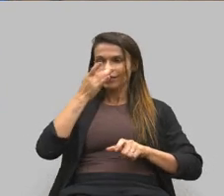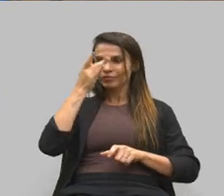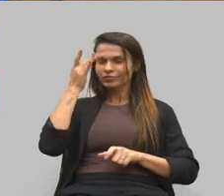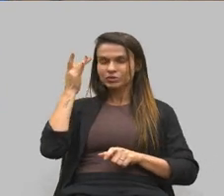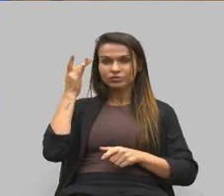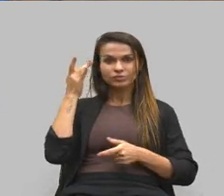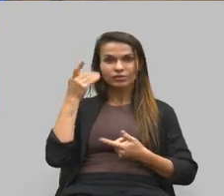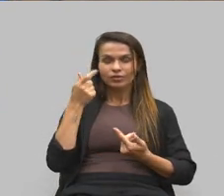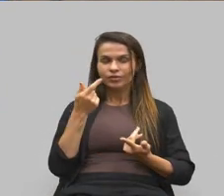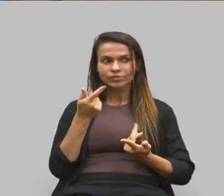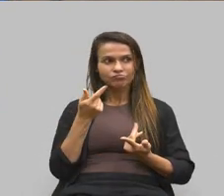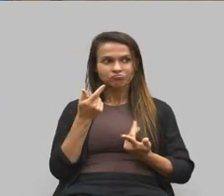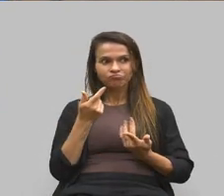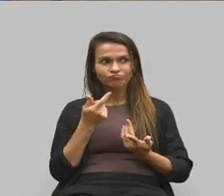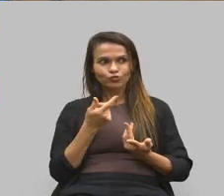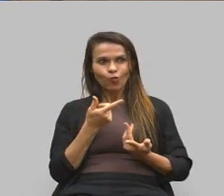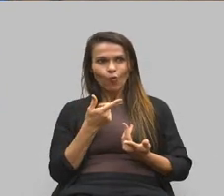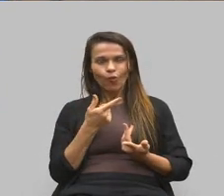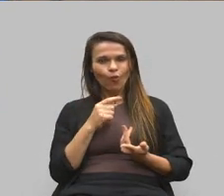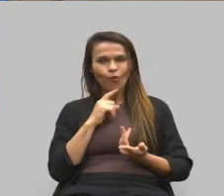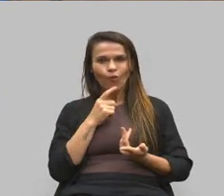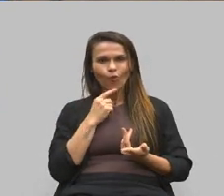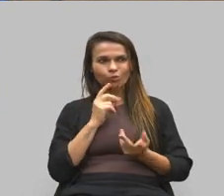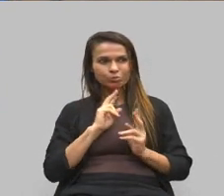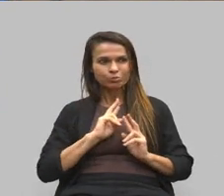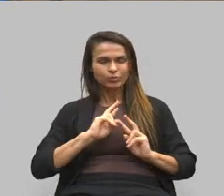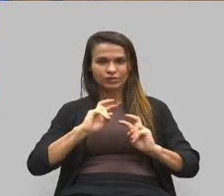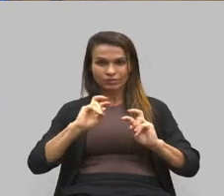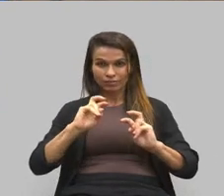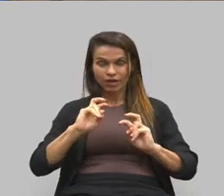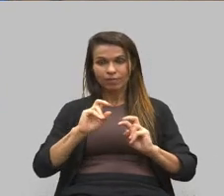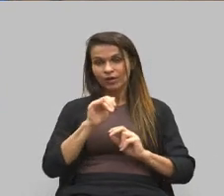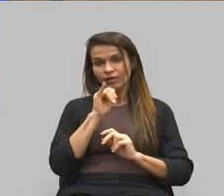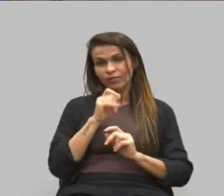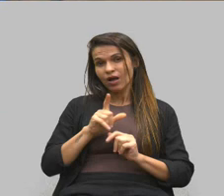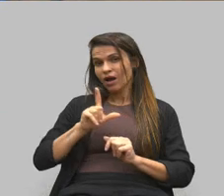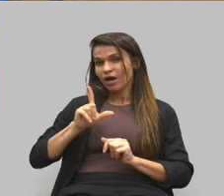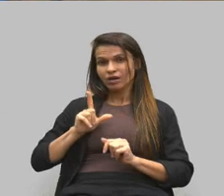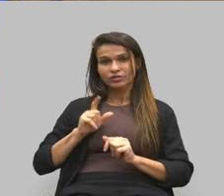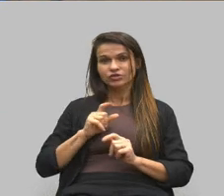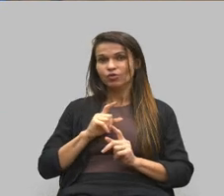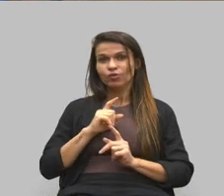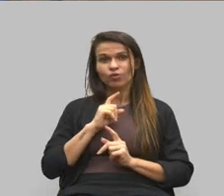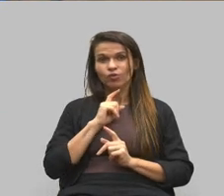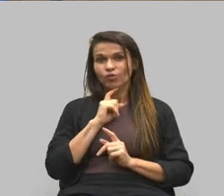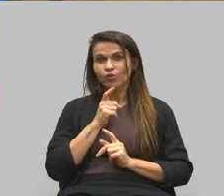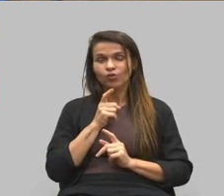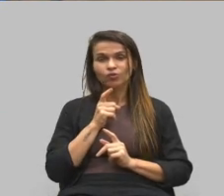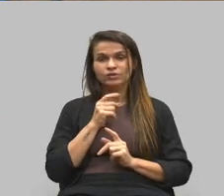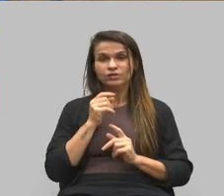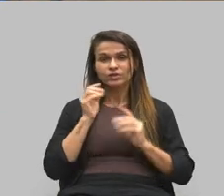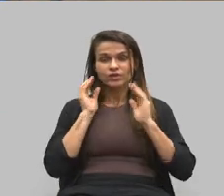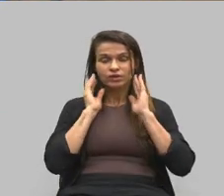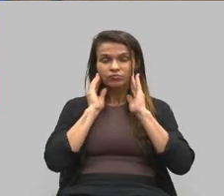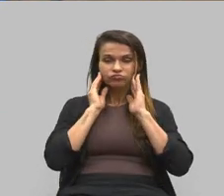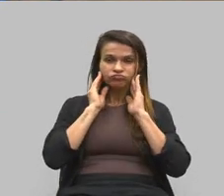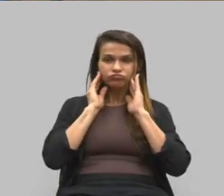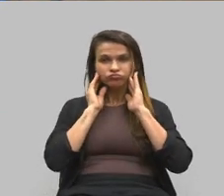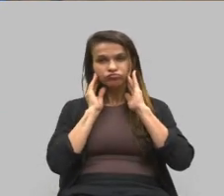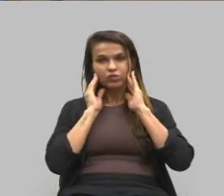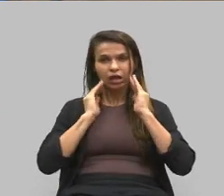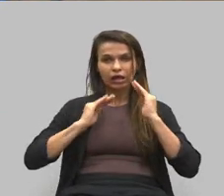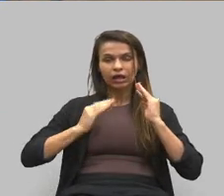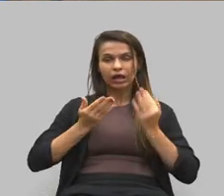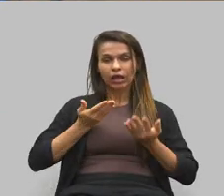imaginar então por exemplo antes eu não conseguia sustentar o meu pescoço então